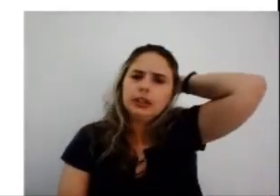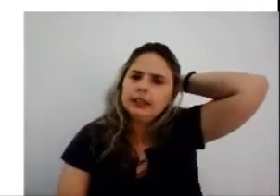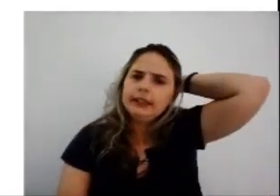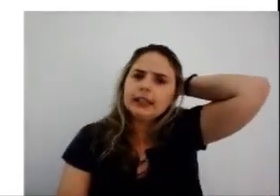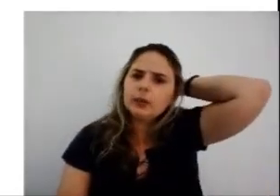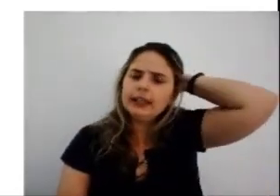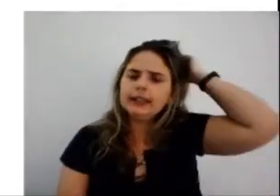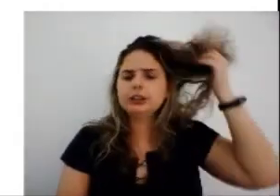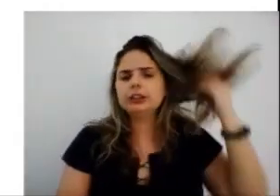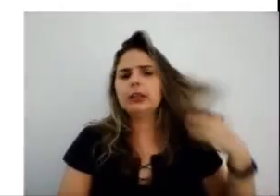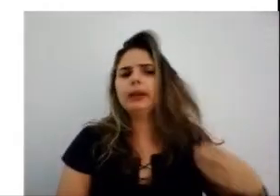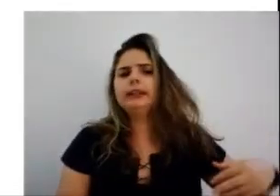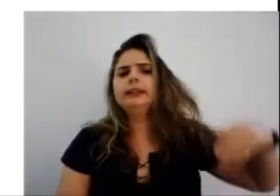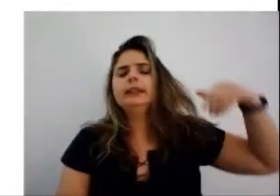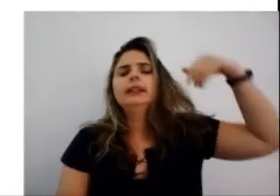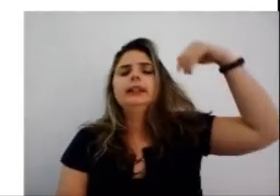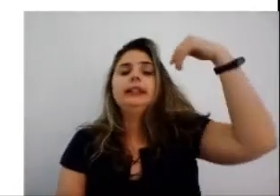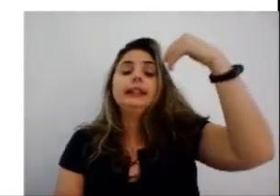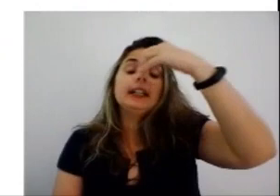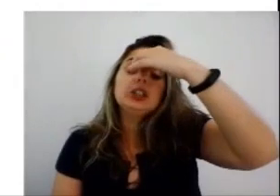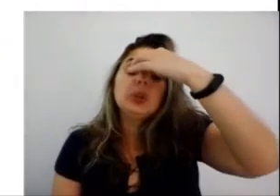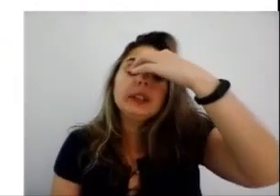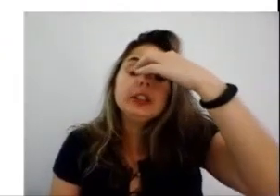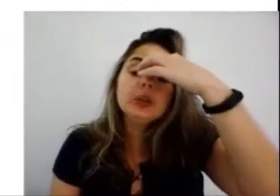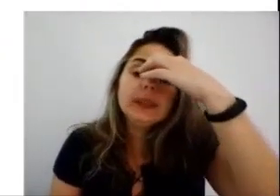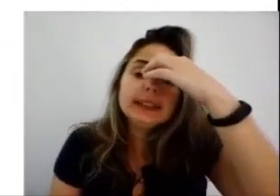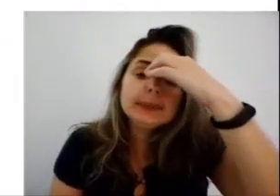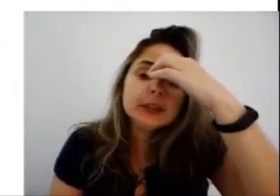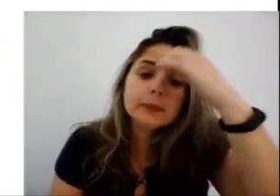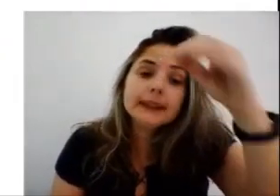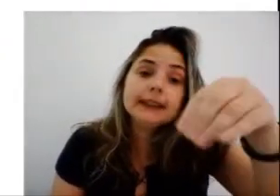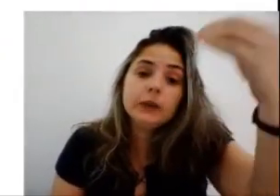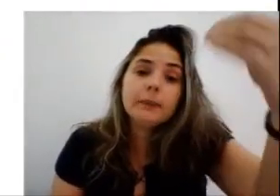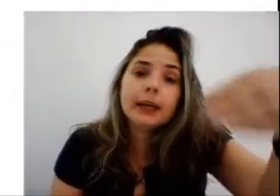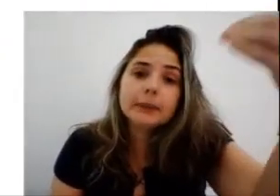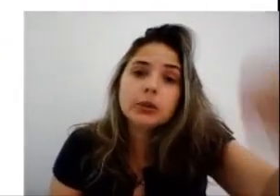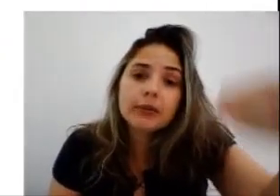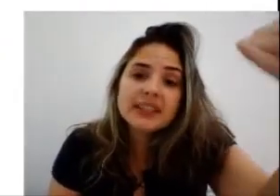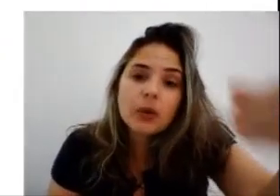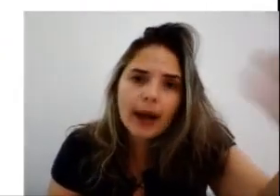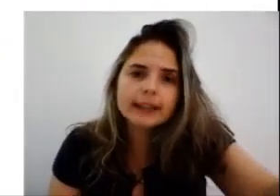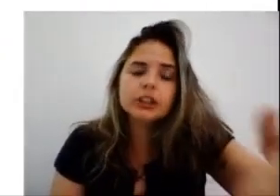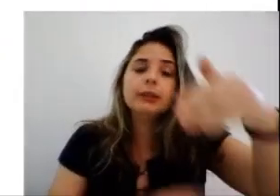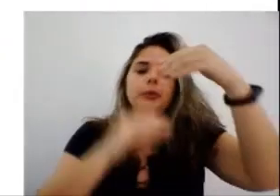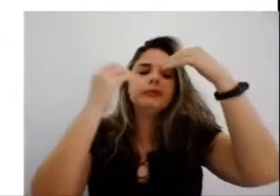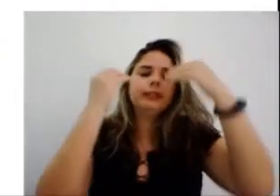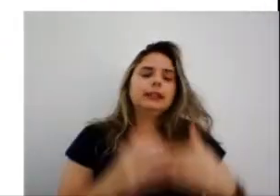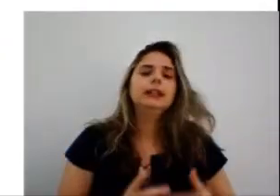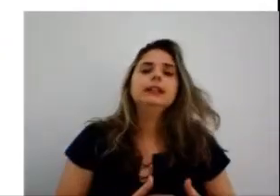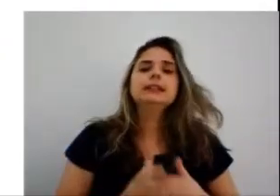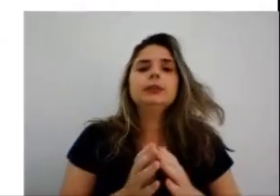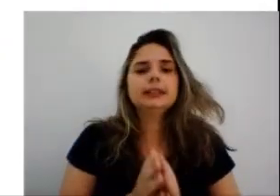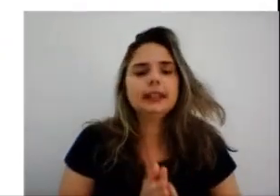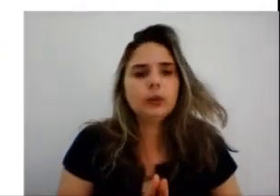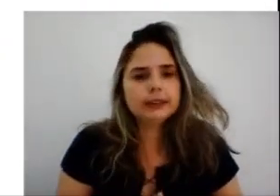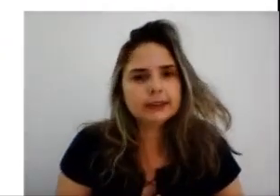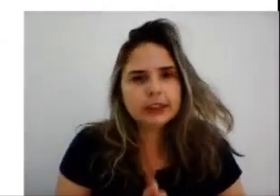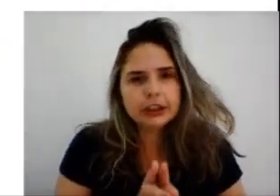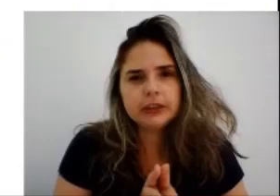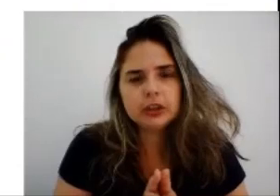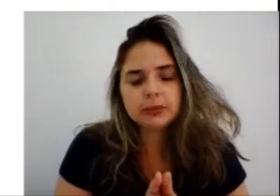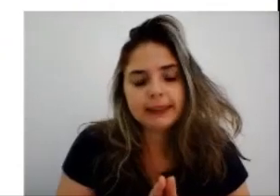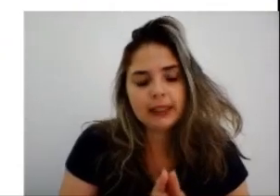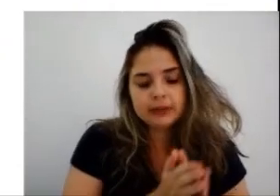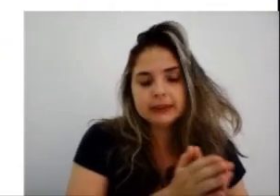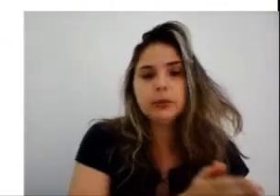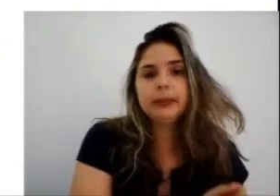geográficos e atualidade de Itaguaí e questões de conhecimento específico para o pessoal que vai fazer guarda. Gente, aproveita. Se você tem condição de